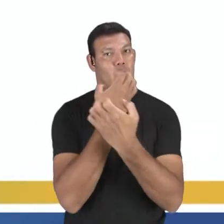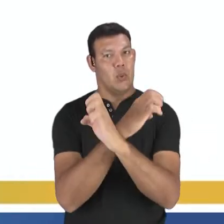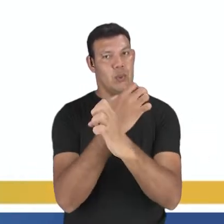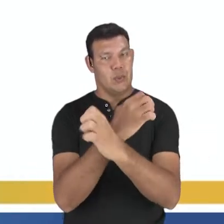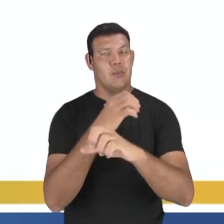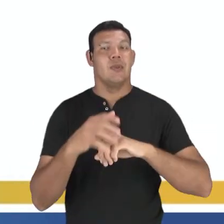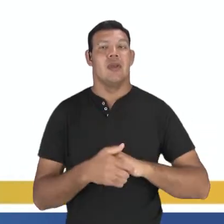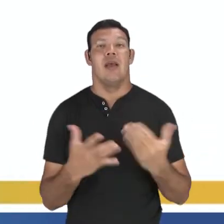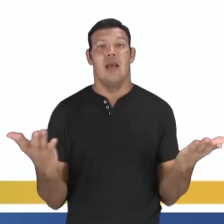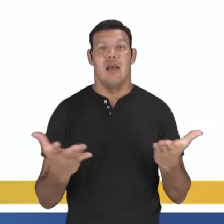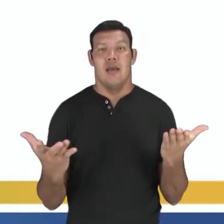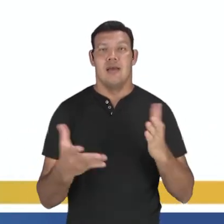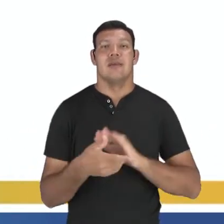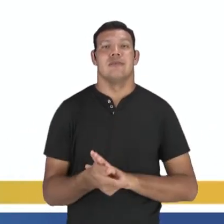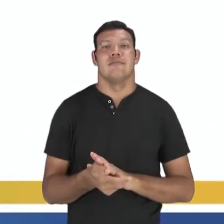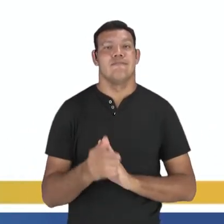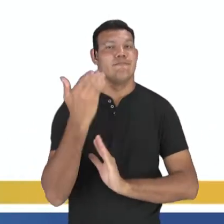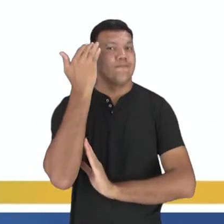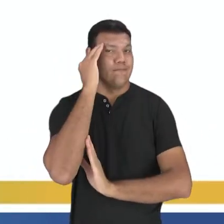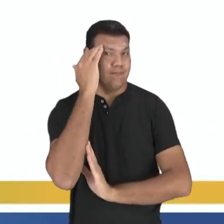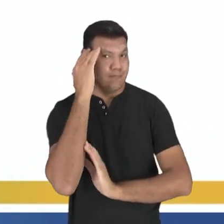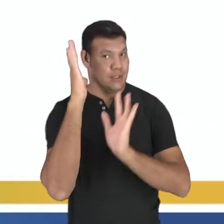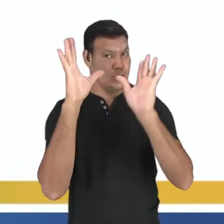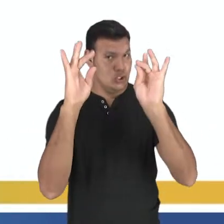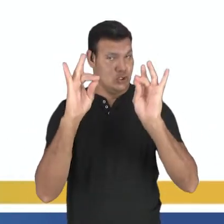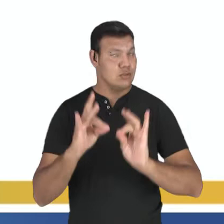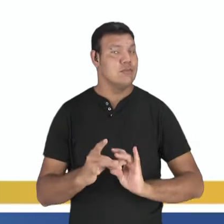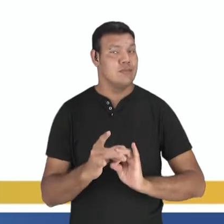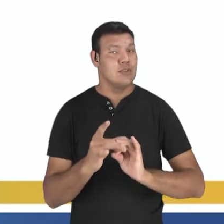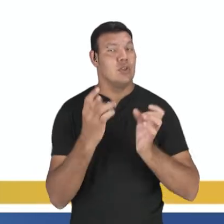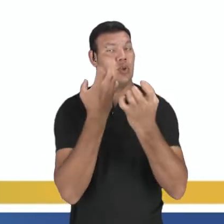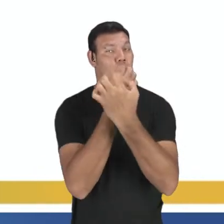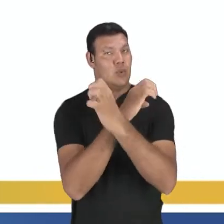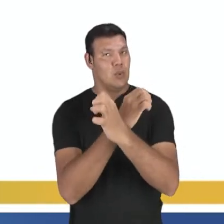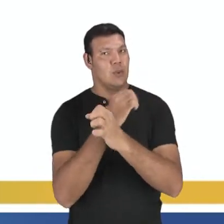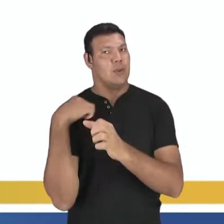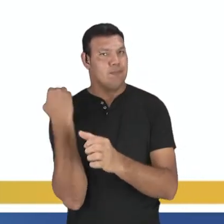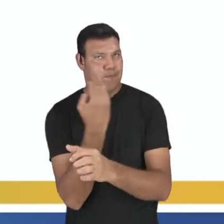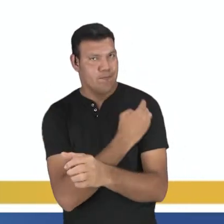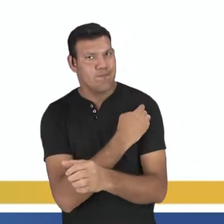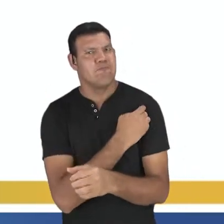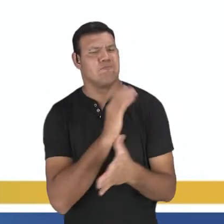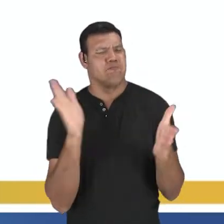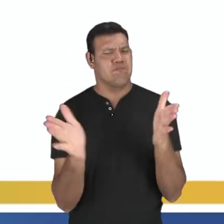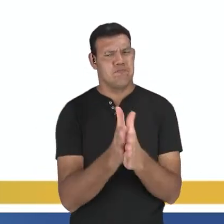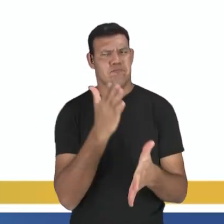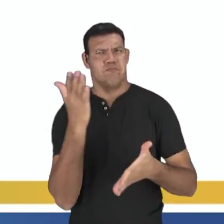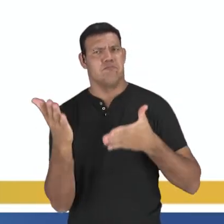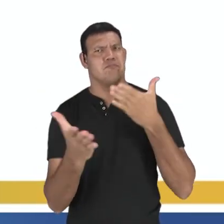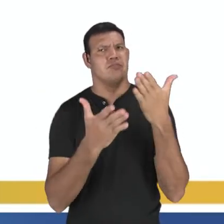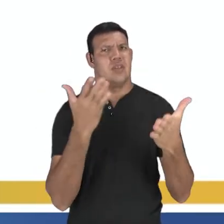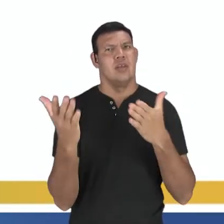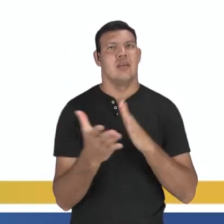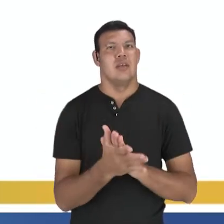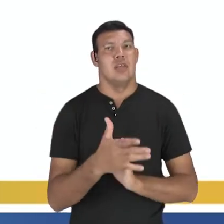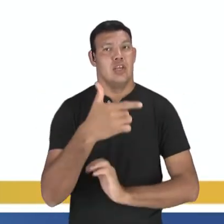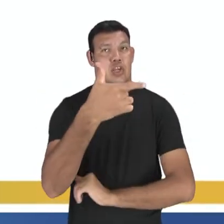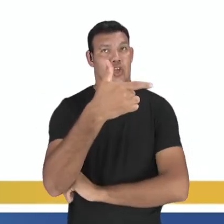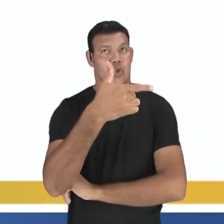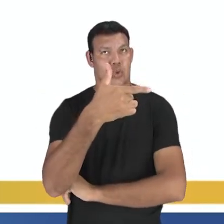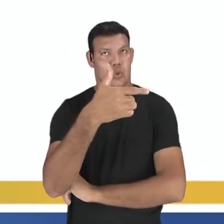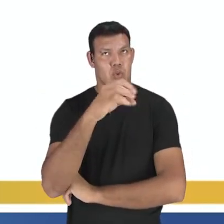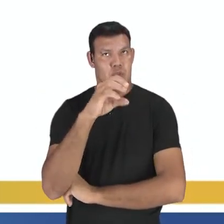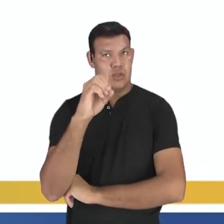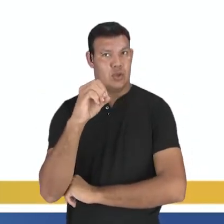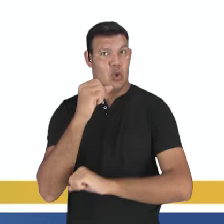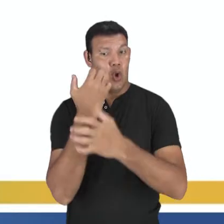esqueletos. Vamos entender um pouquinho agora sobre o esqueleto. O nosso esqueleto, ele também é, assim, fantástico. Ele possui mais de 200 peças, no